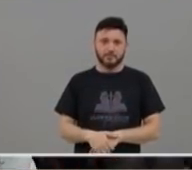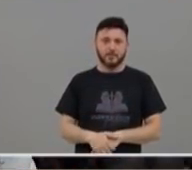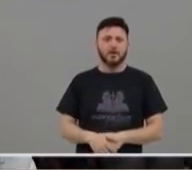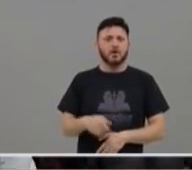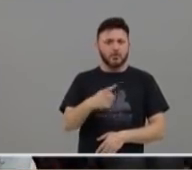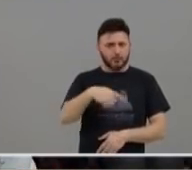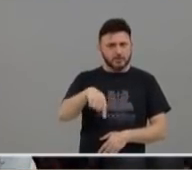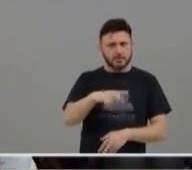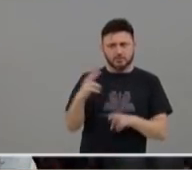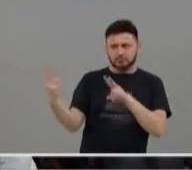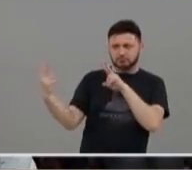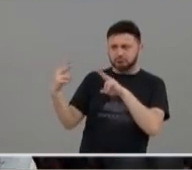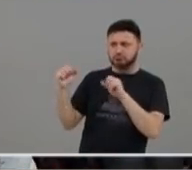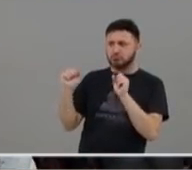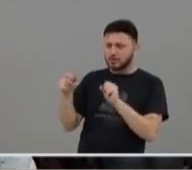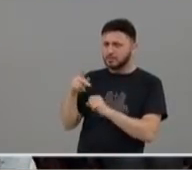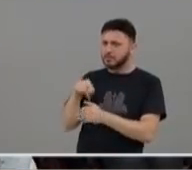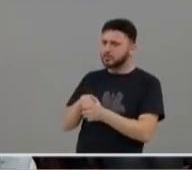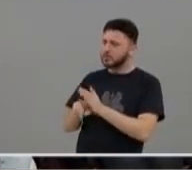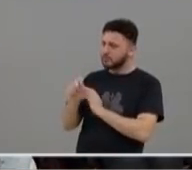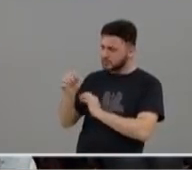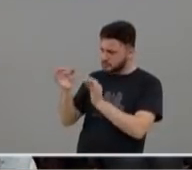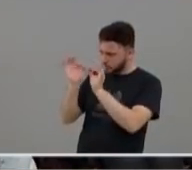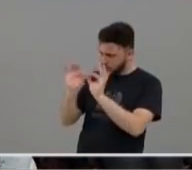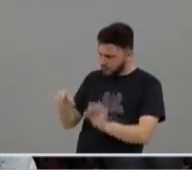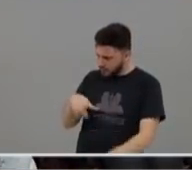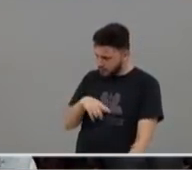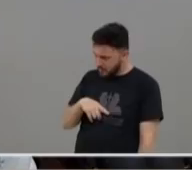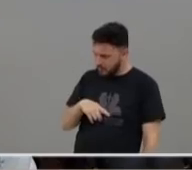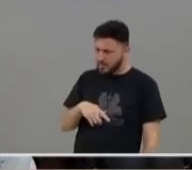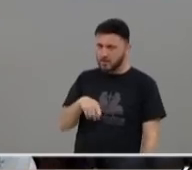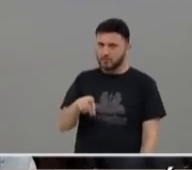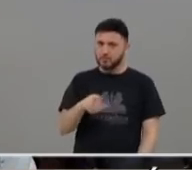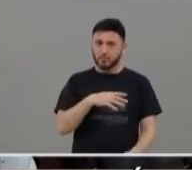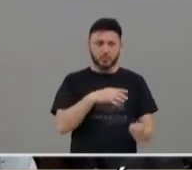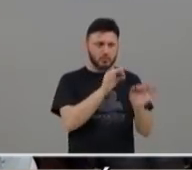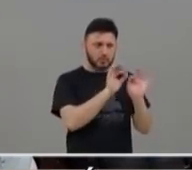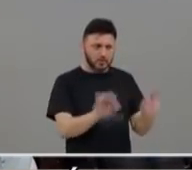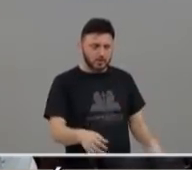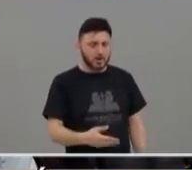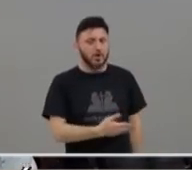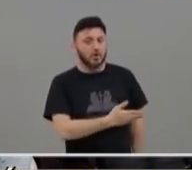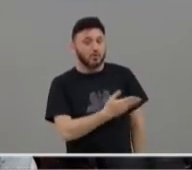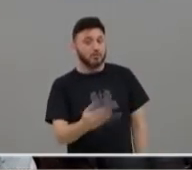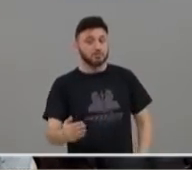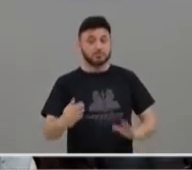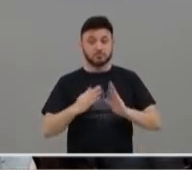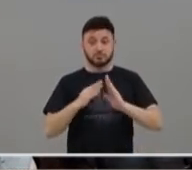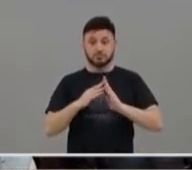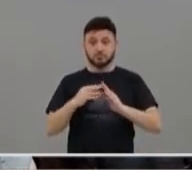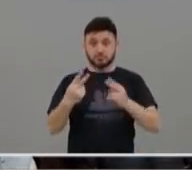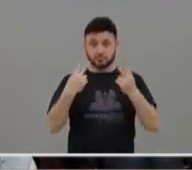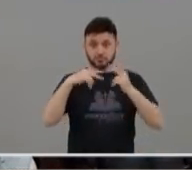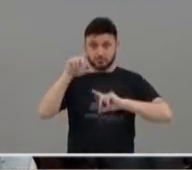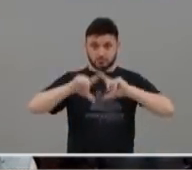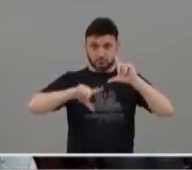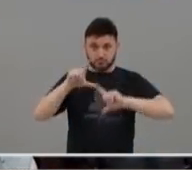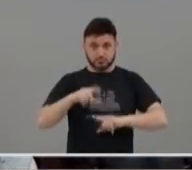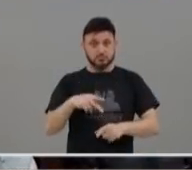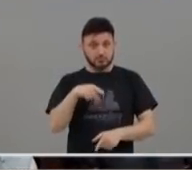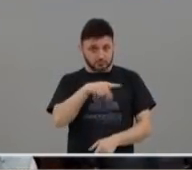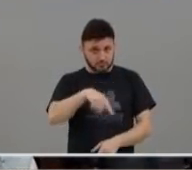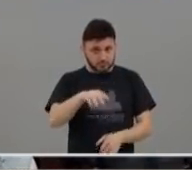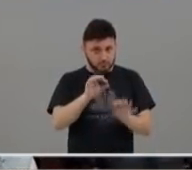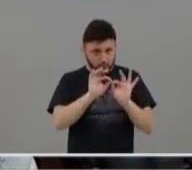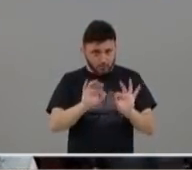criatura? Você é humilde? Pergunta isso para ela. Você é uma pessoa humilde? Você é humilde,